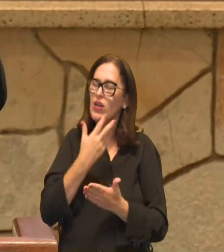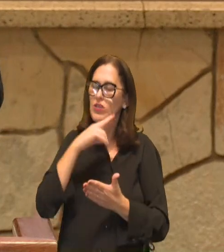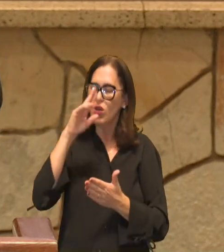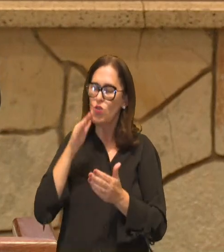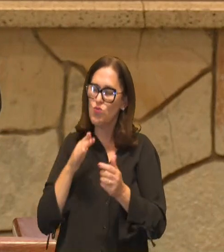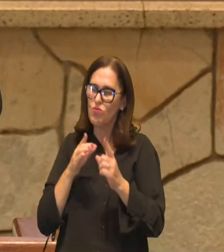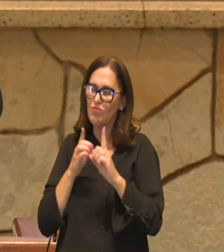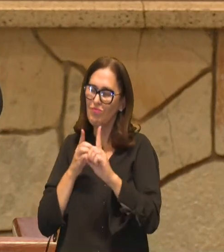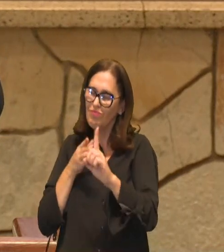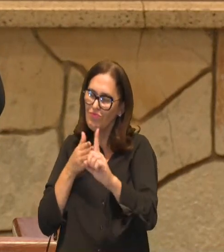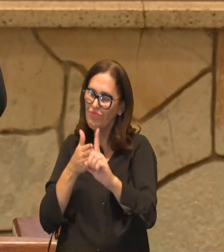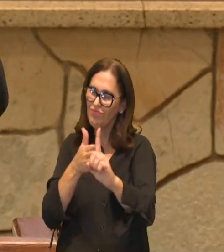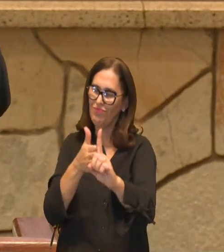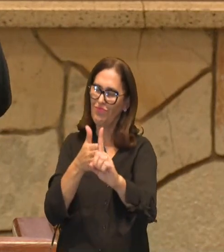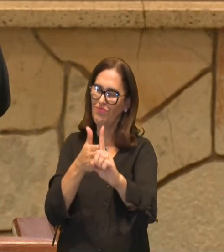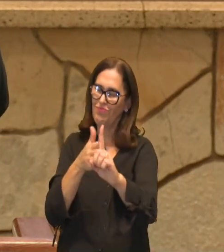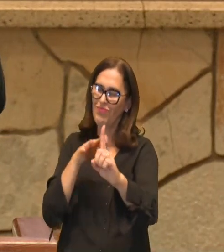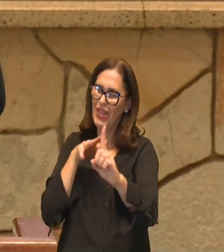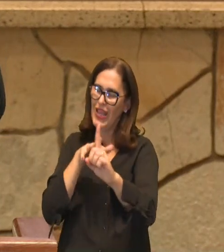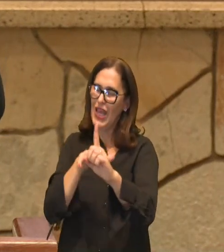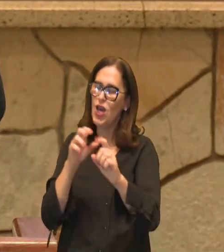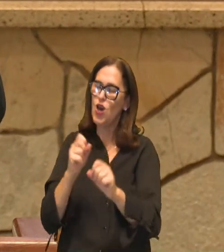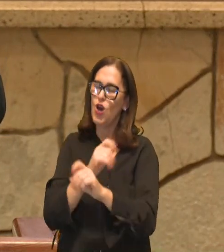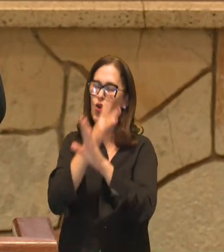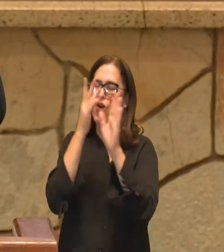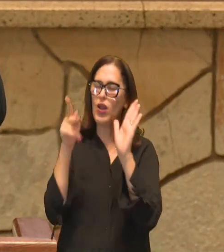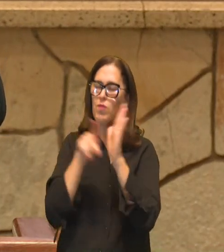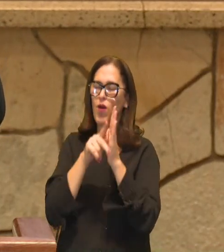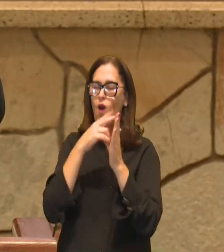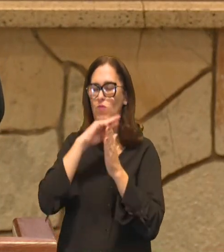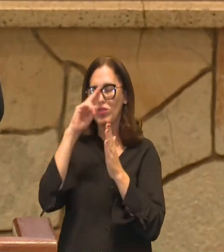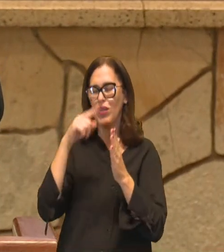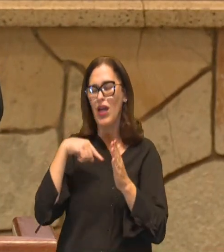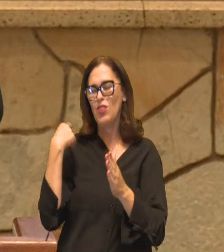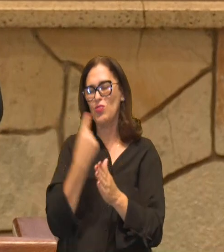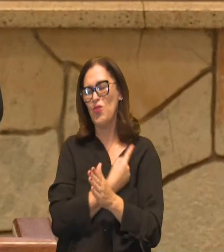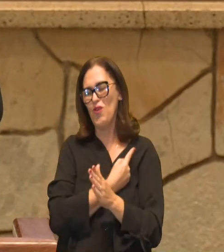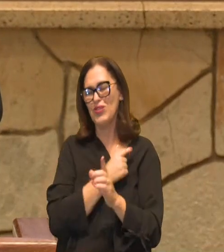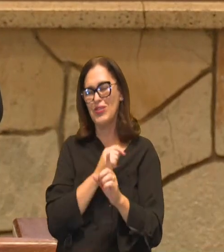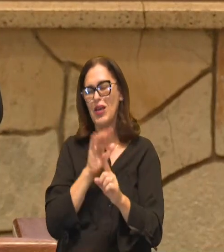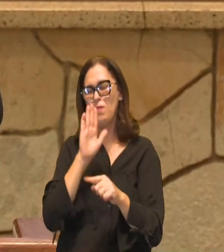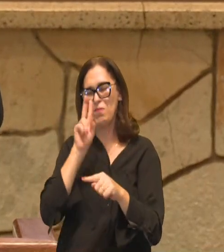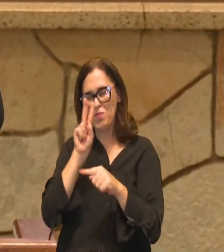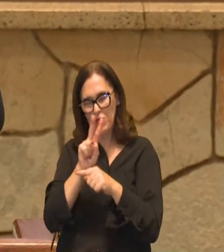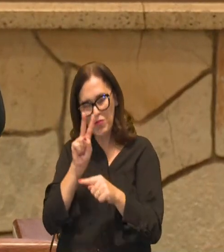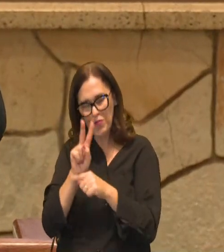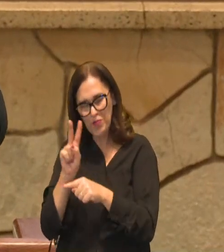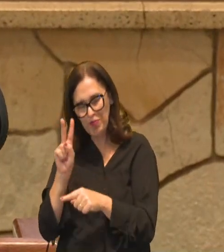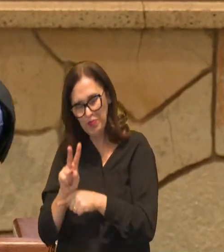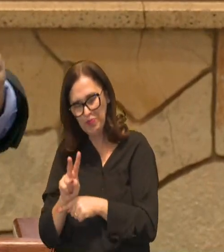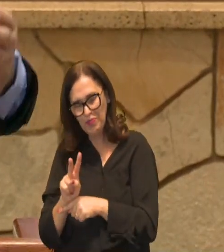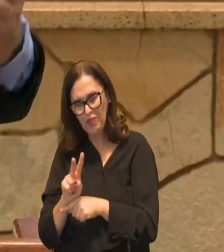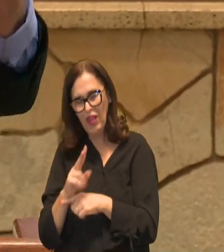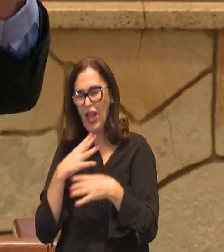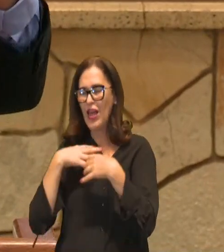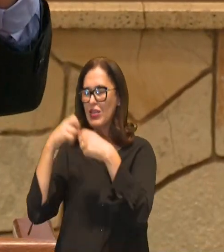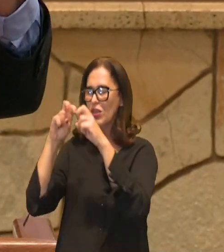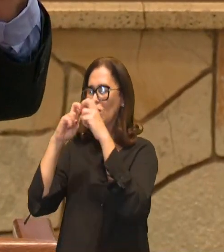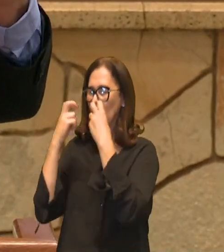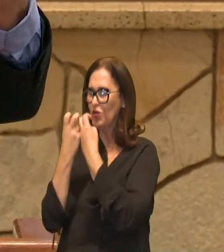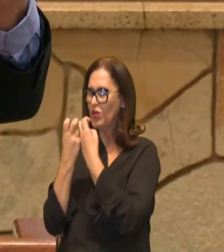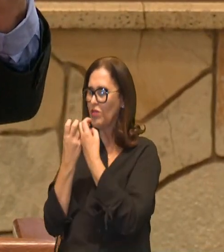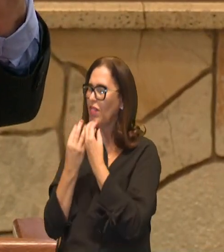irá adiante de nós e a glória do Senhor será a nossa retaguarda, Pai. Receba este culto que